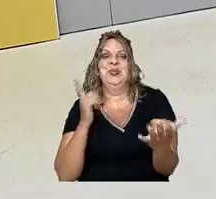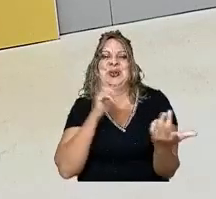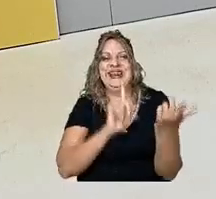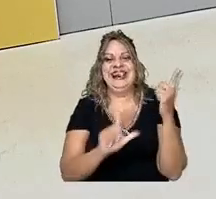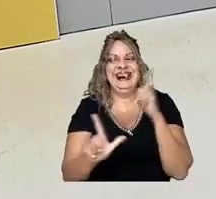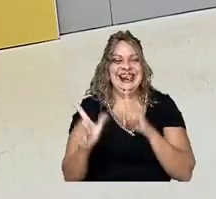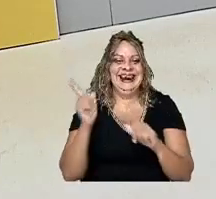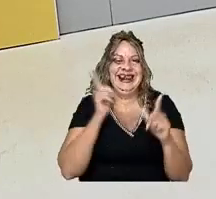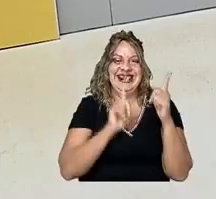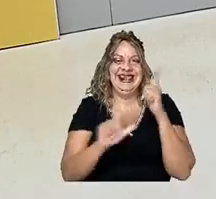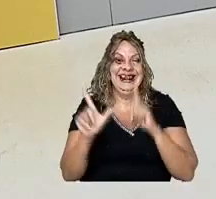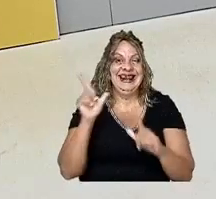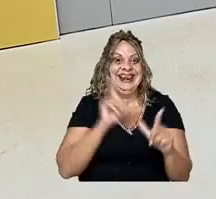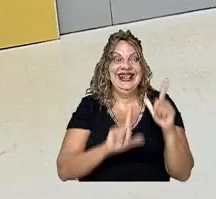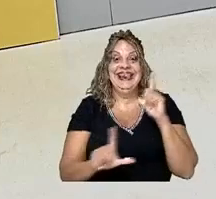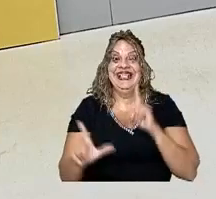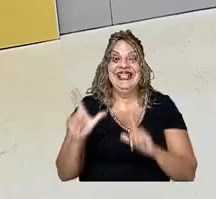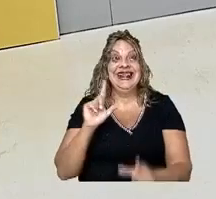tem que ser.